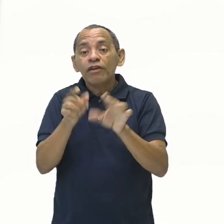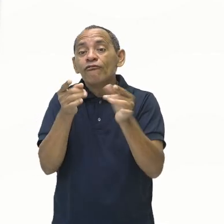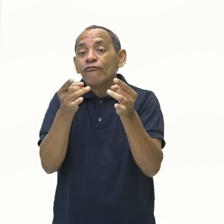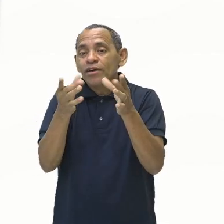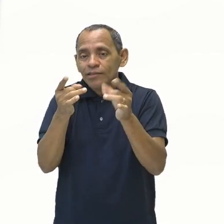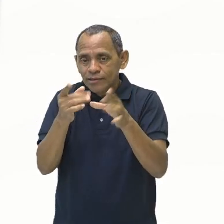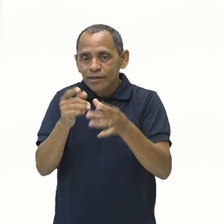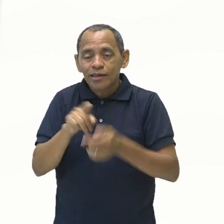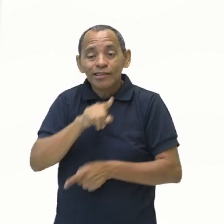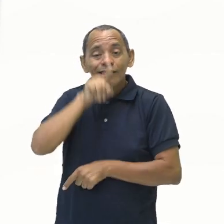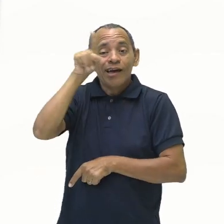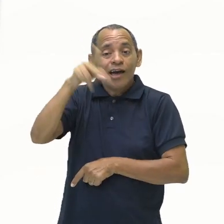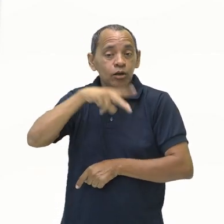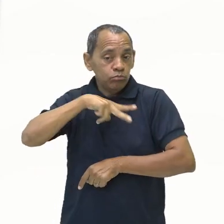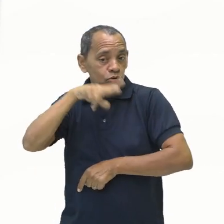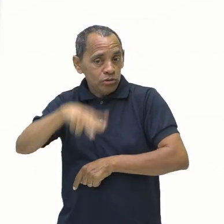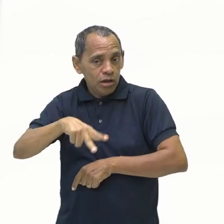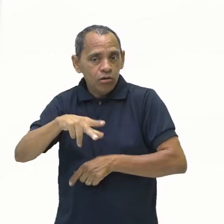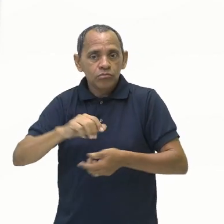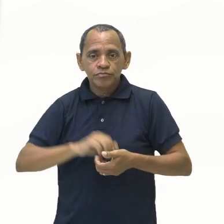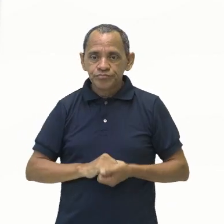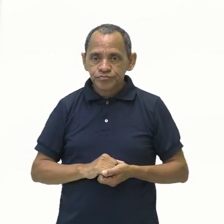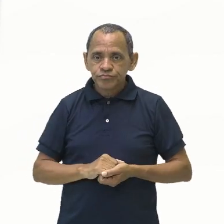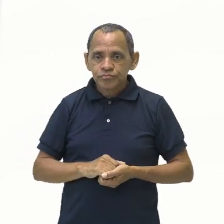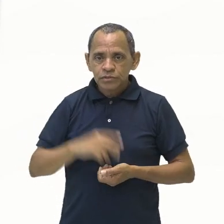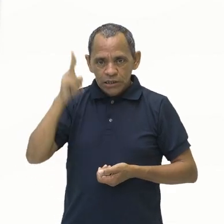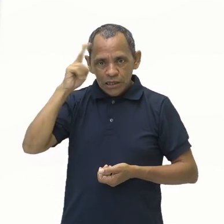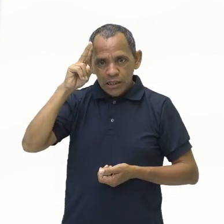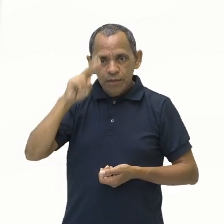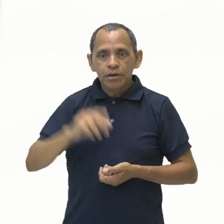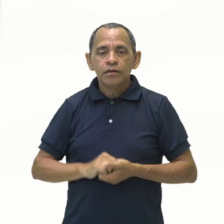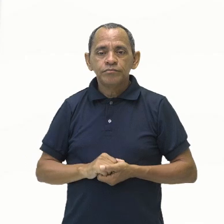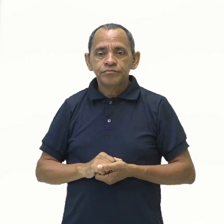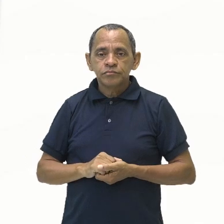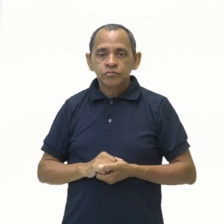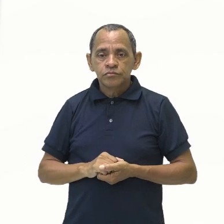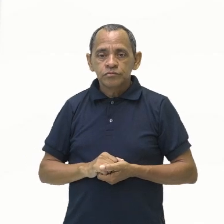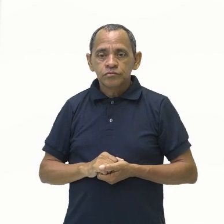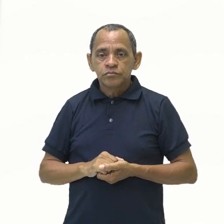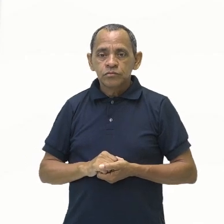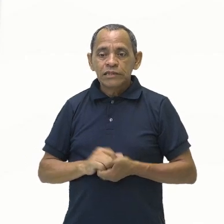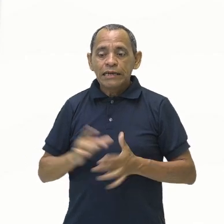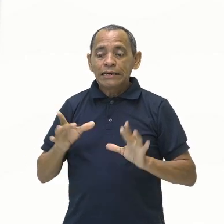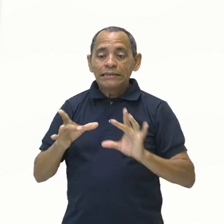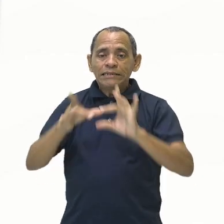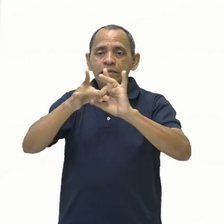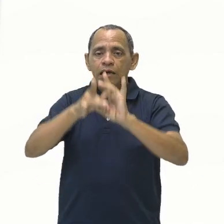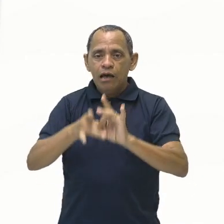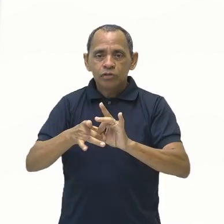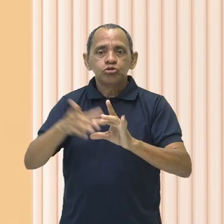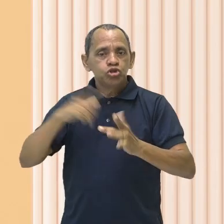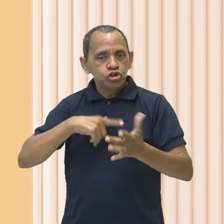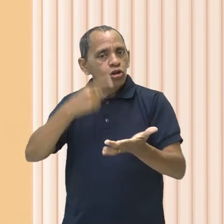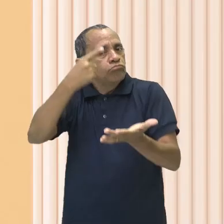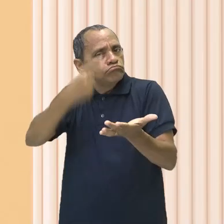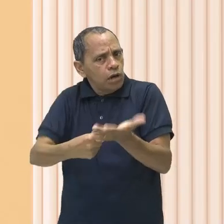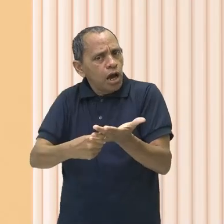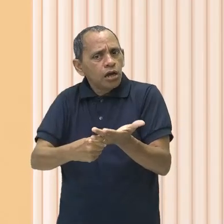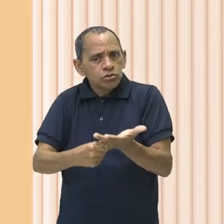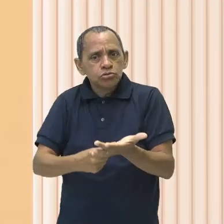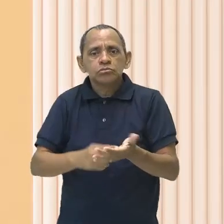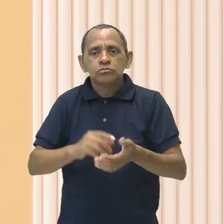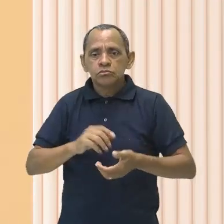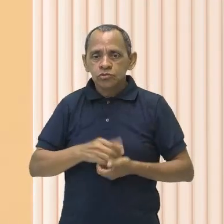própria metrópole. Então, a metrópole do Brasil era justamente Portugal. Então, o Brasil ele só poderia manter